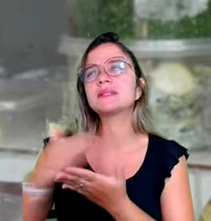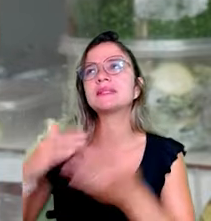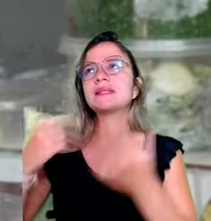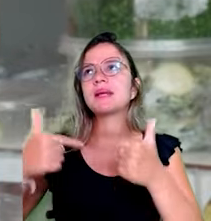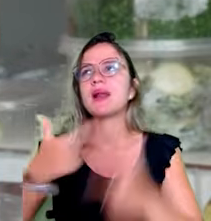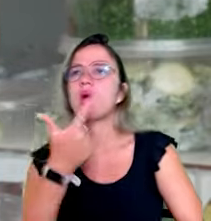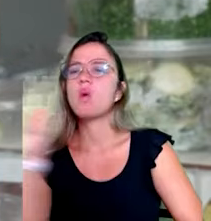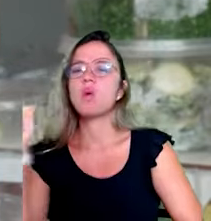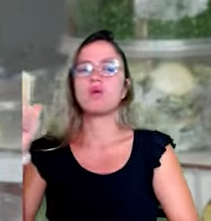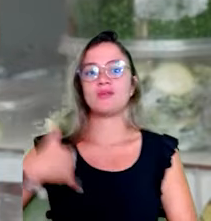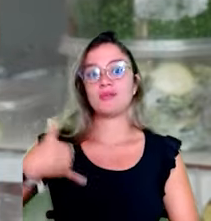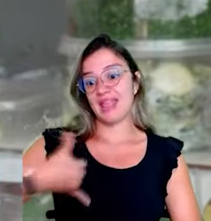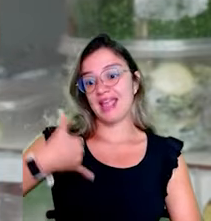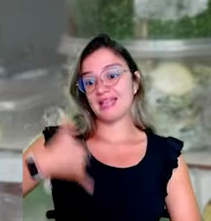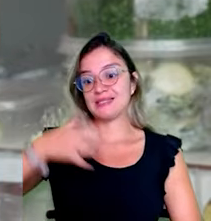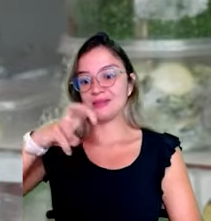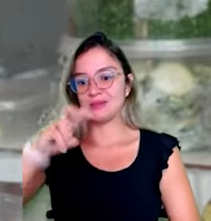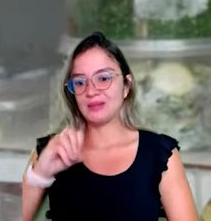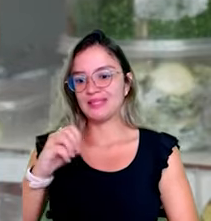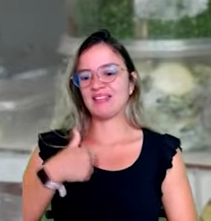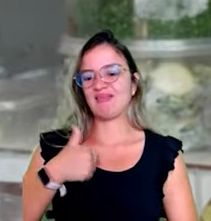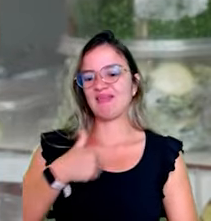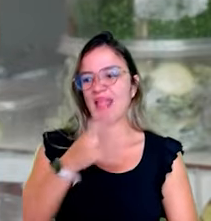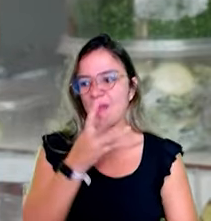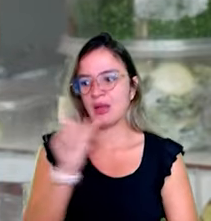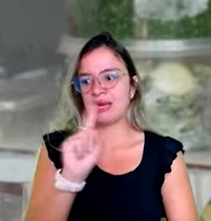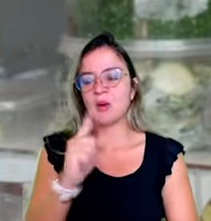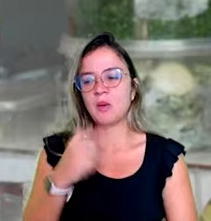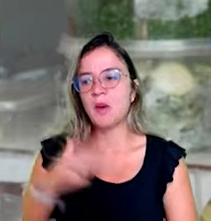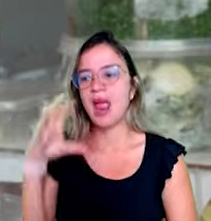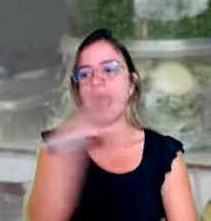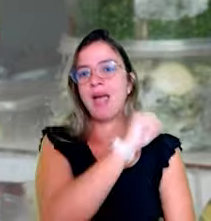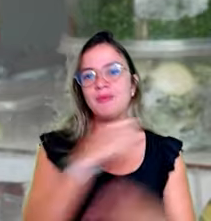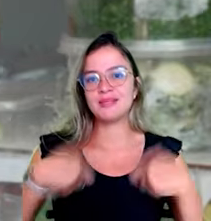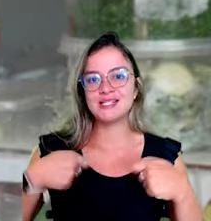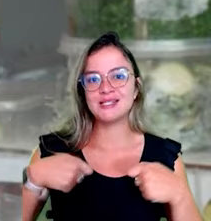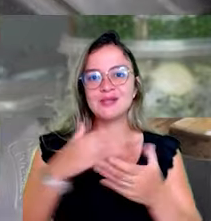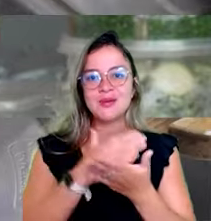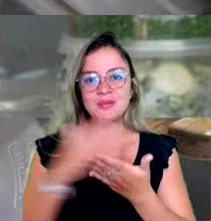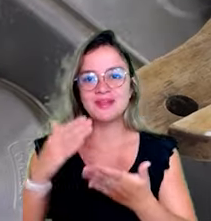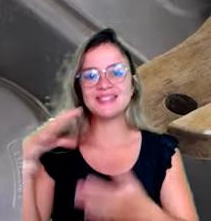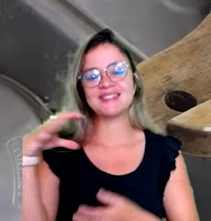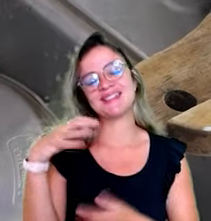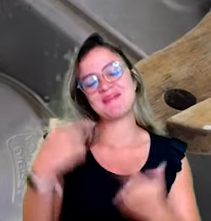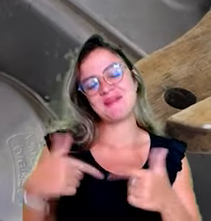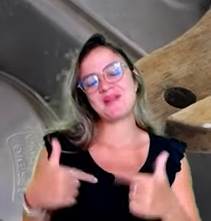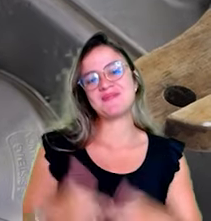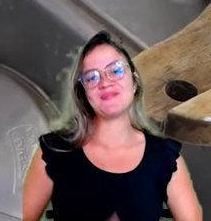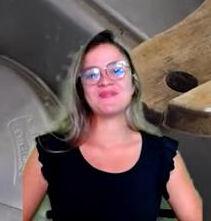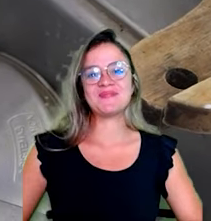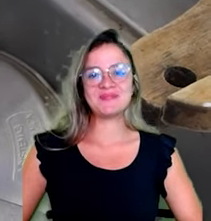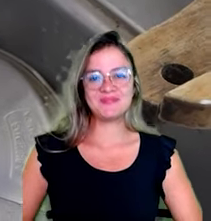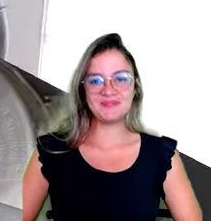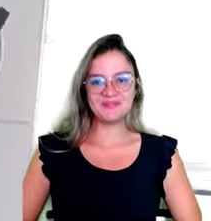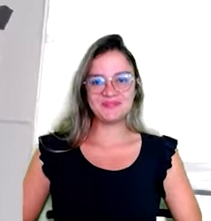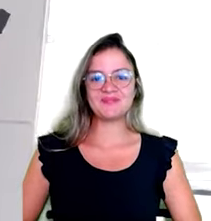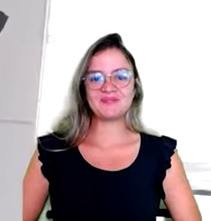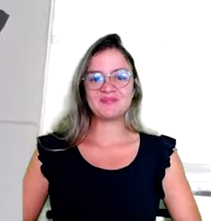com 50, né? Se eu for pensar muito, então por isso que foi após os 50.